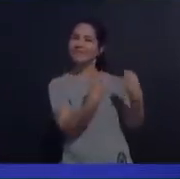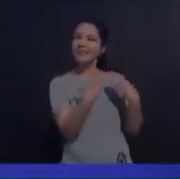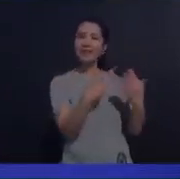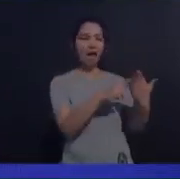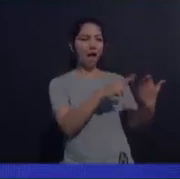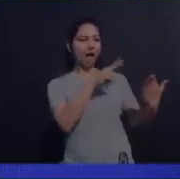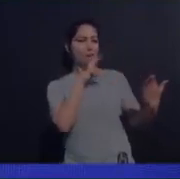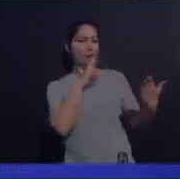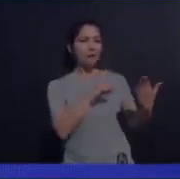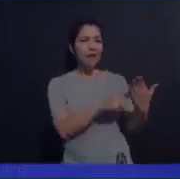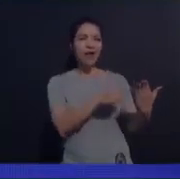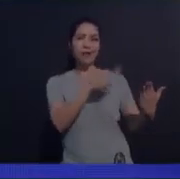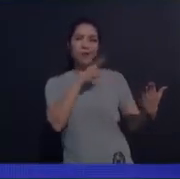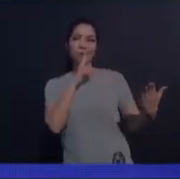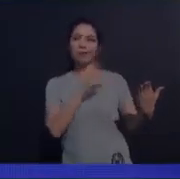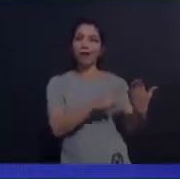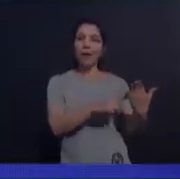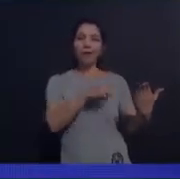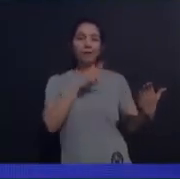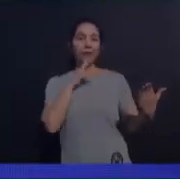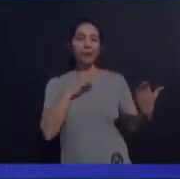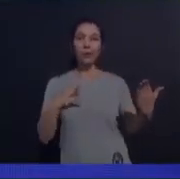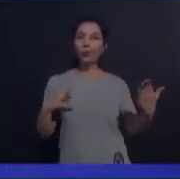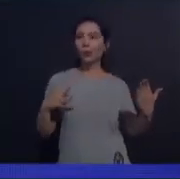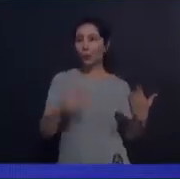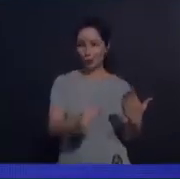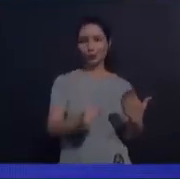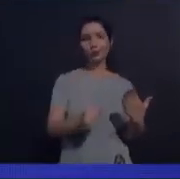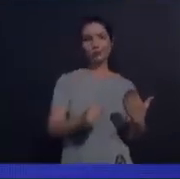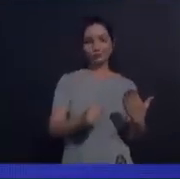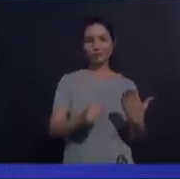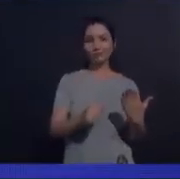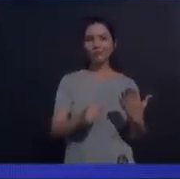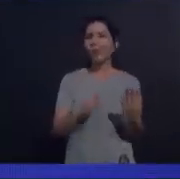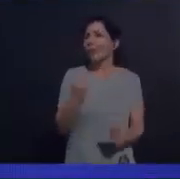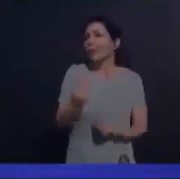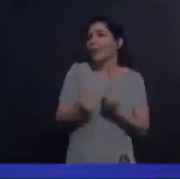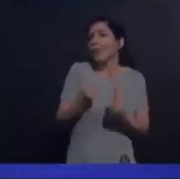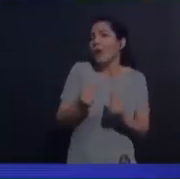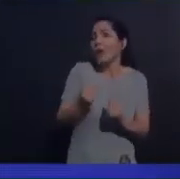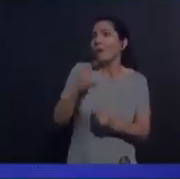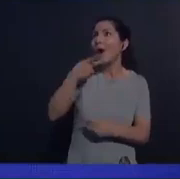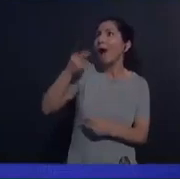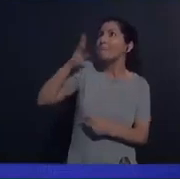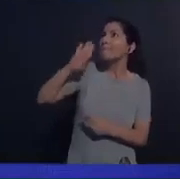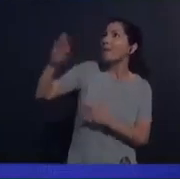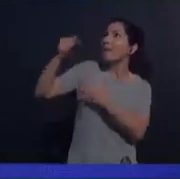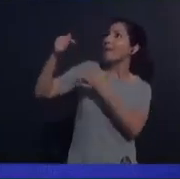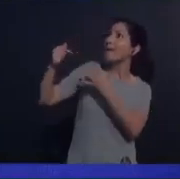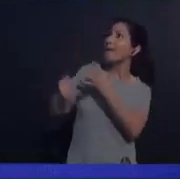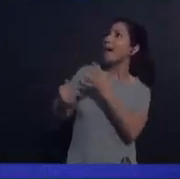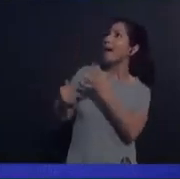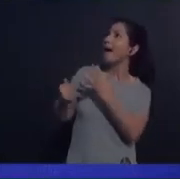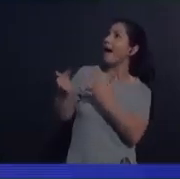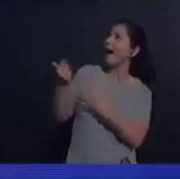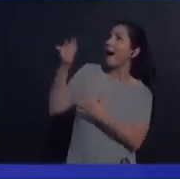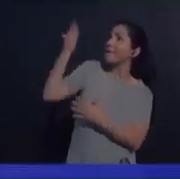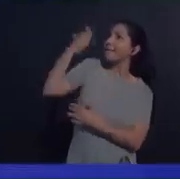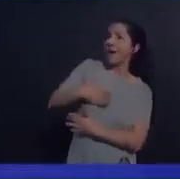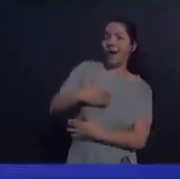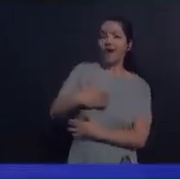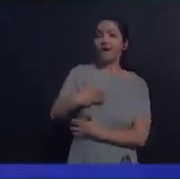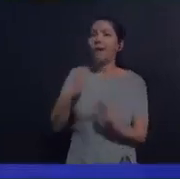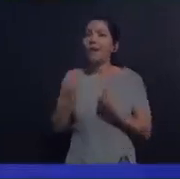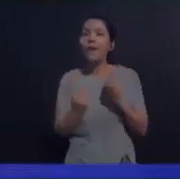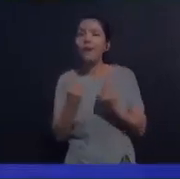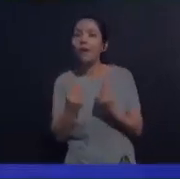respostas nós encontramos na palavra de Deus. E o que nós precisamos para desfrutarmos das promessas de Deus para nós? E a resposta